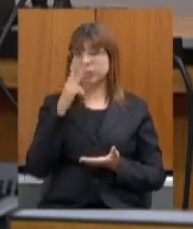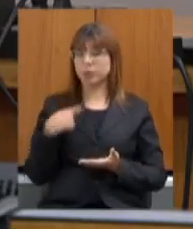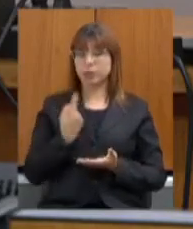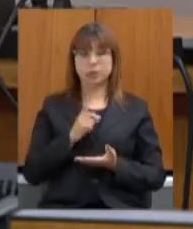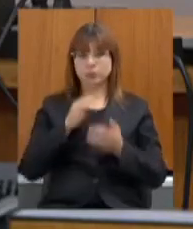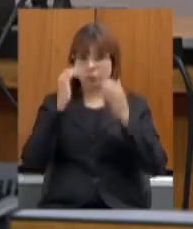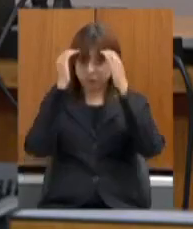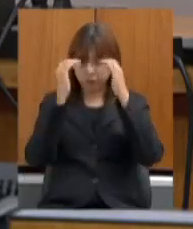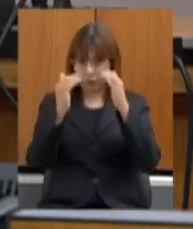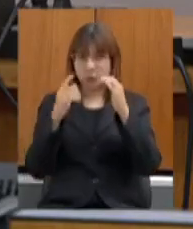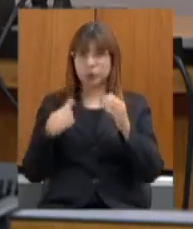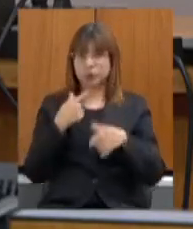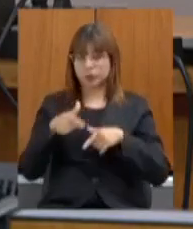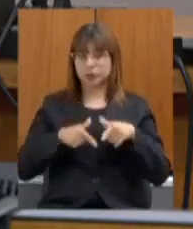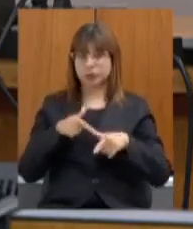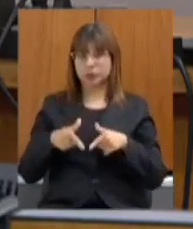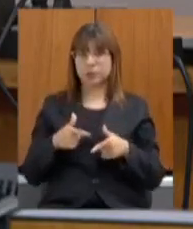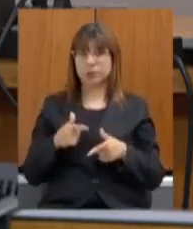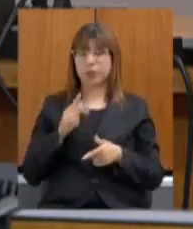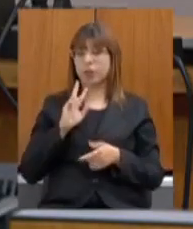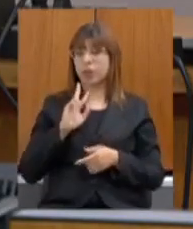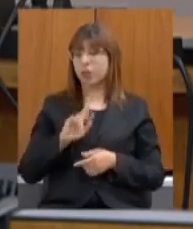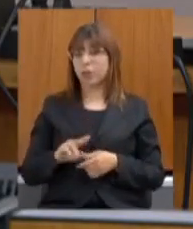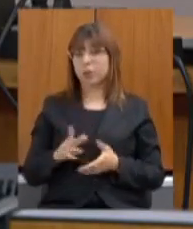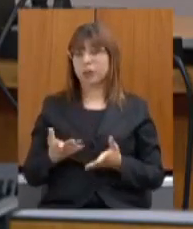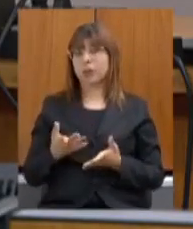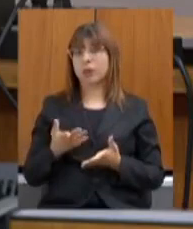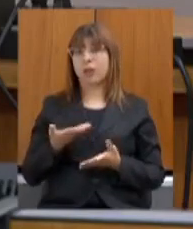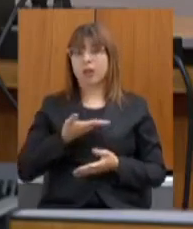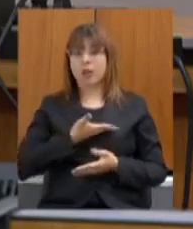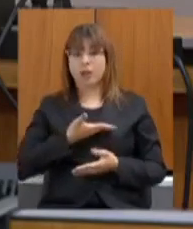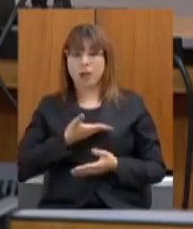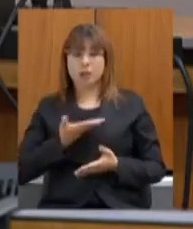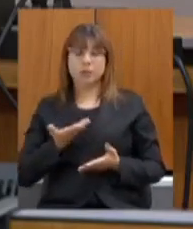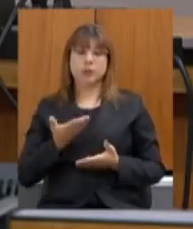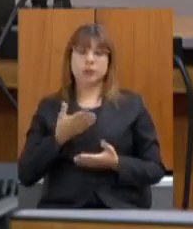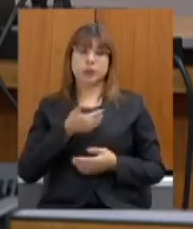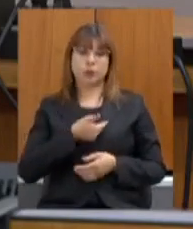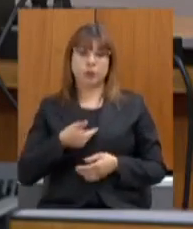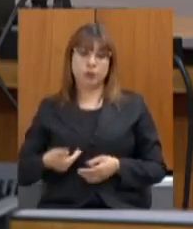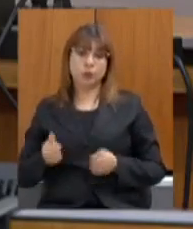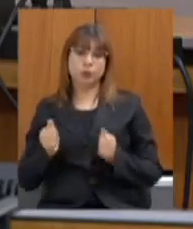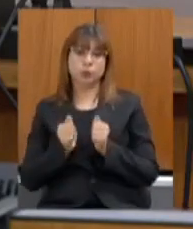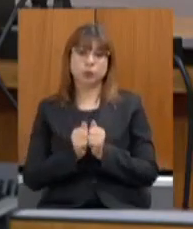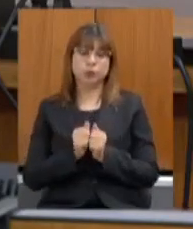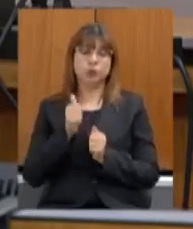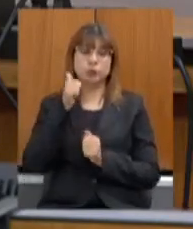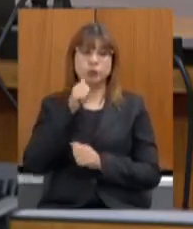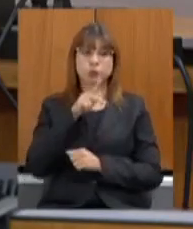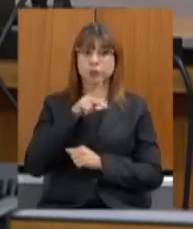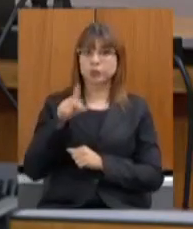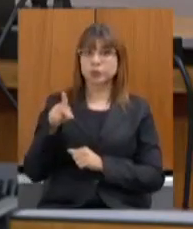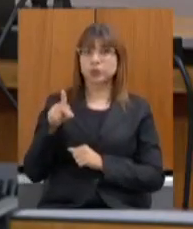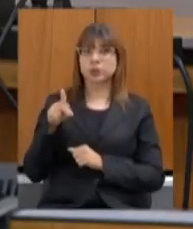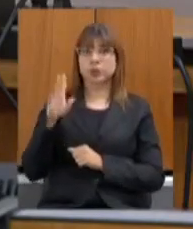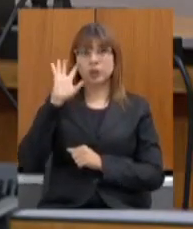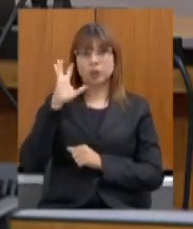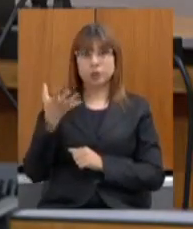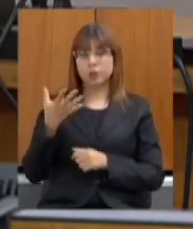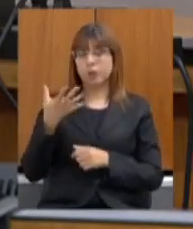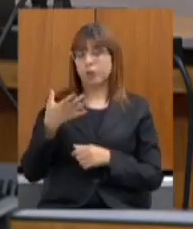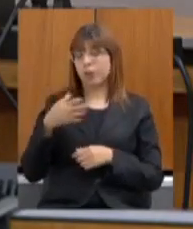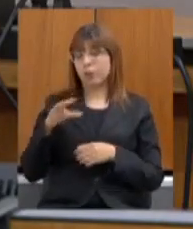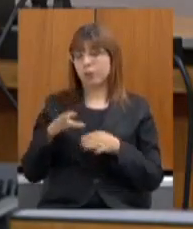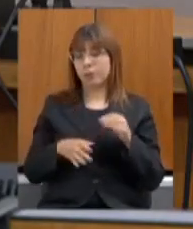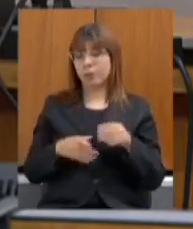cumprindo o nosso papel. E não é a relação de amizade de governador com a presidenta que define política econômica,